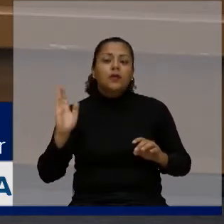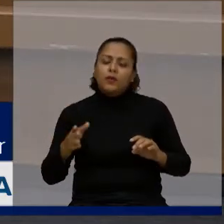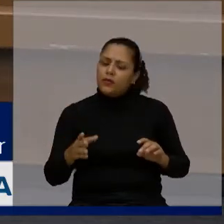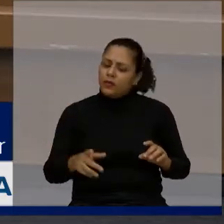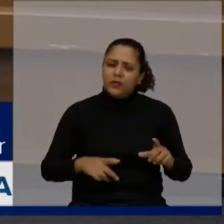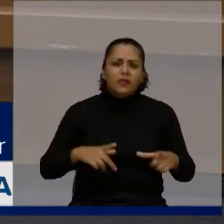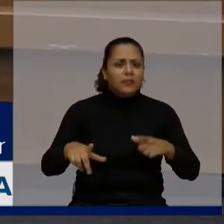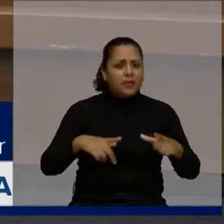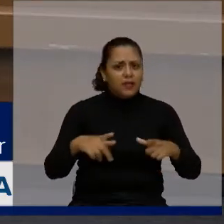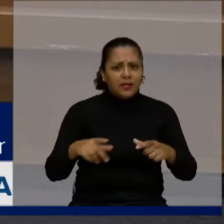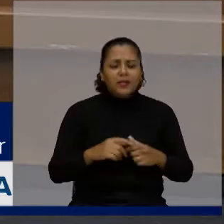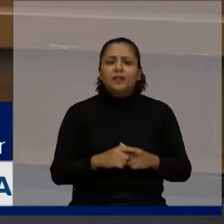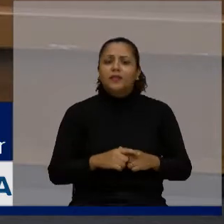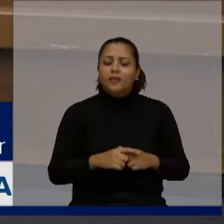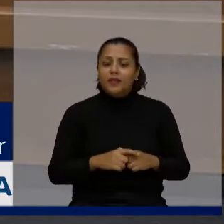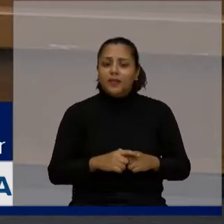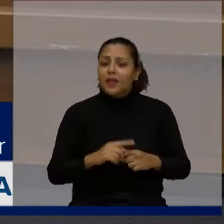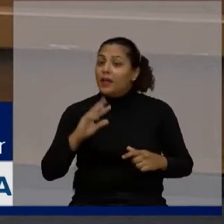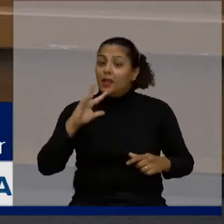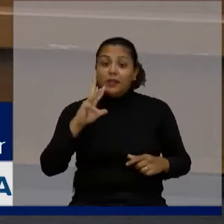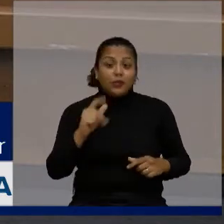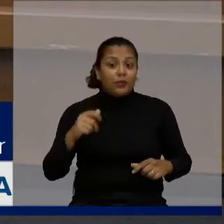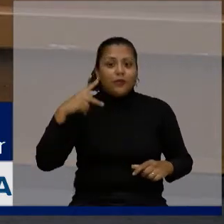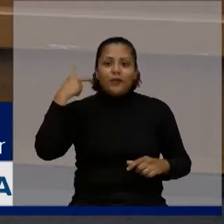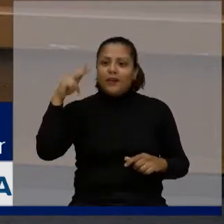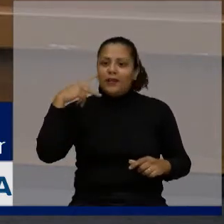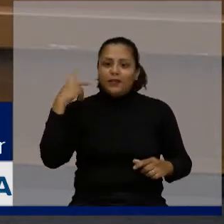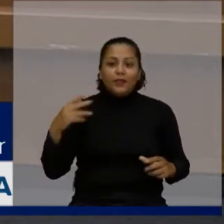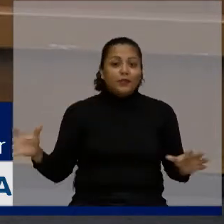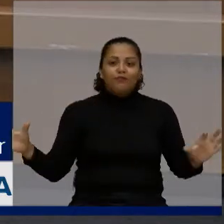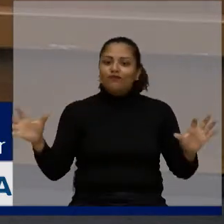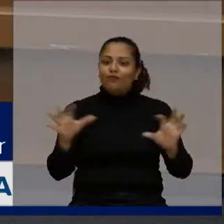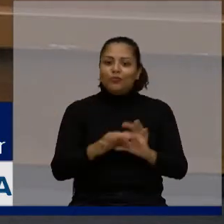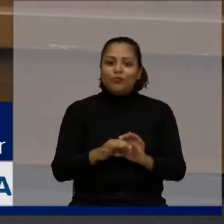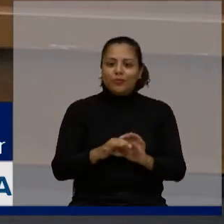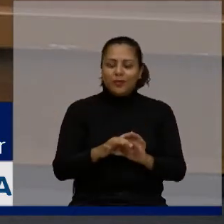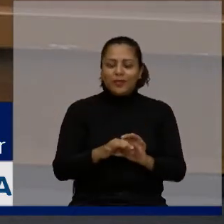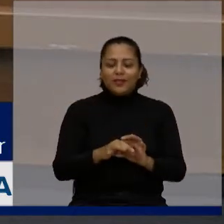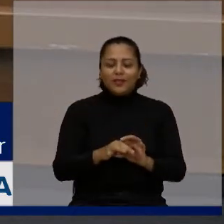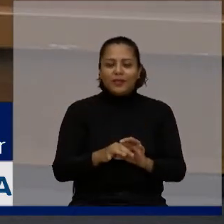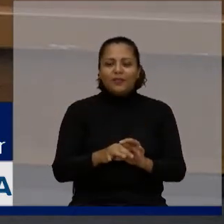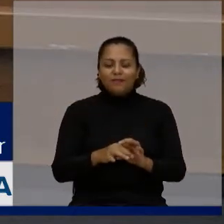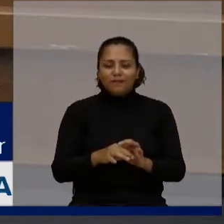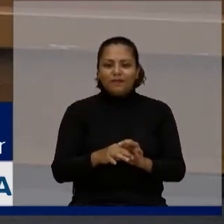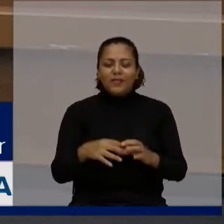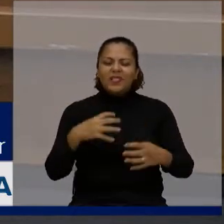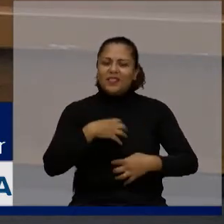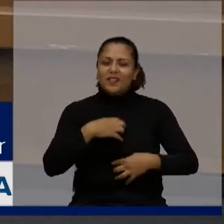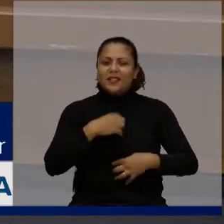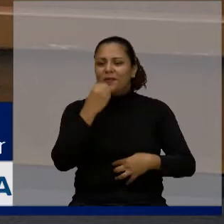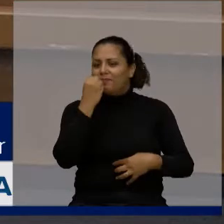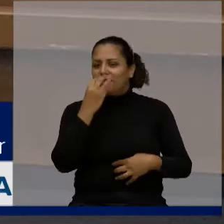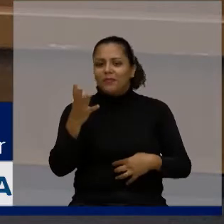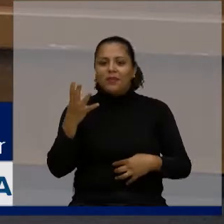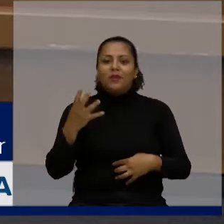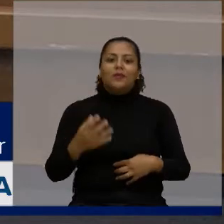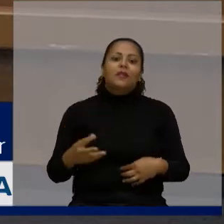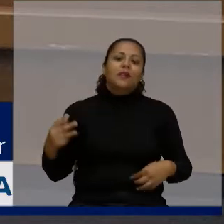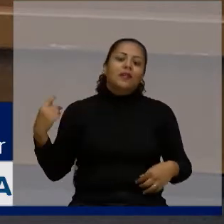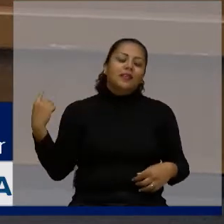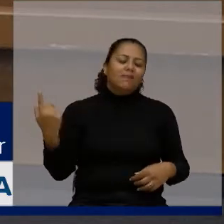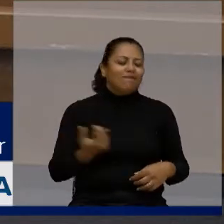feito o convite para os demais vereadores. Está sendo muito gratificante, viu, participar. E a gente vai